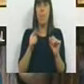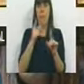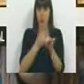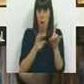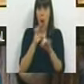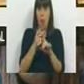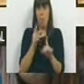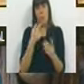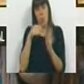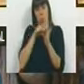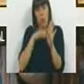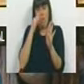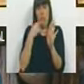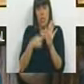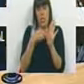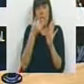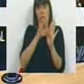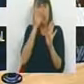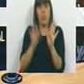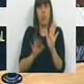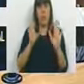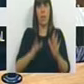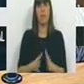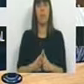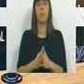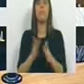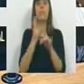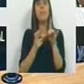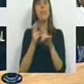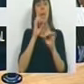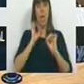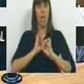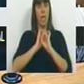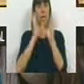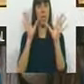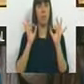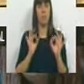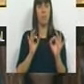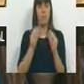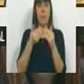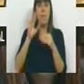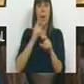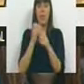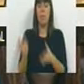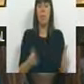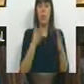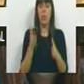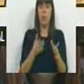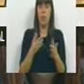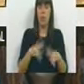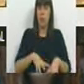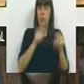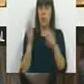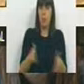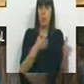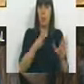este aumento, segundo o programa de governo, de 20%. Um aumento clarissimamente acima da produtividade, do crescimento da